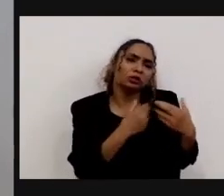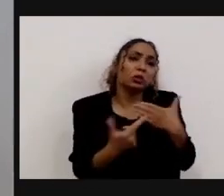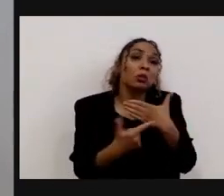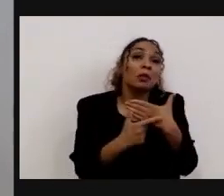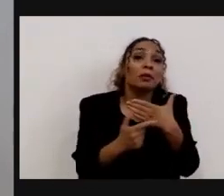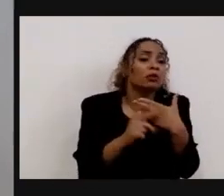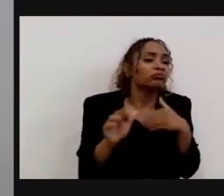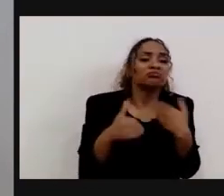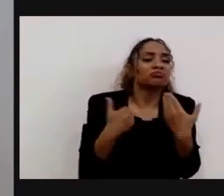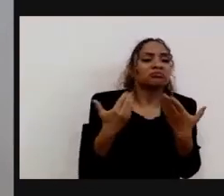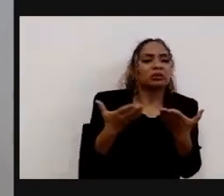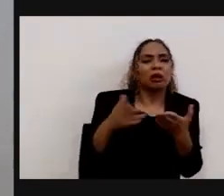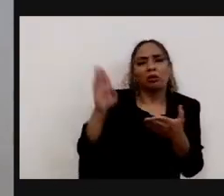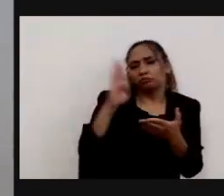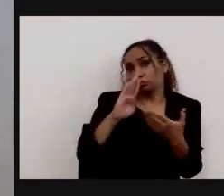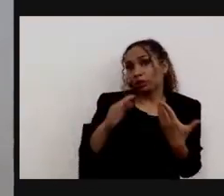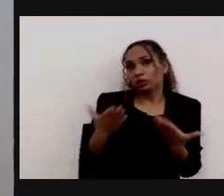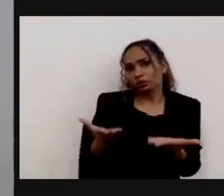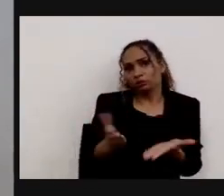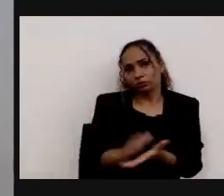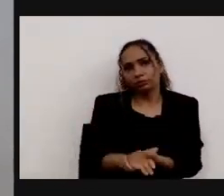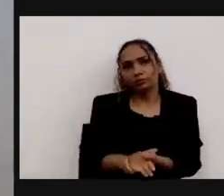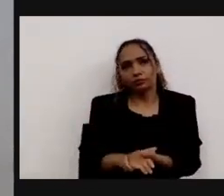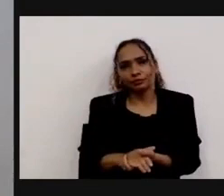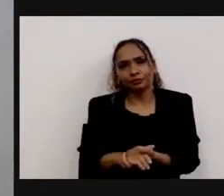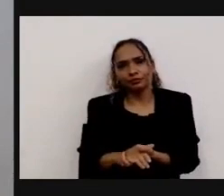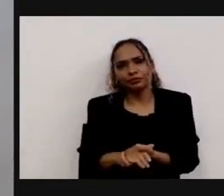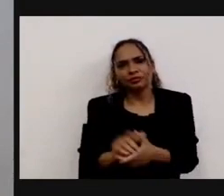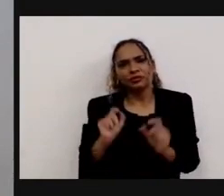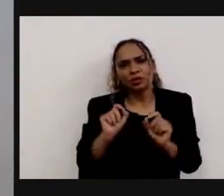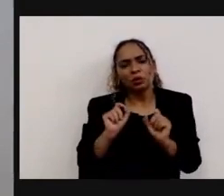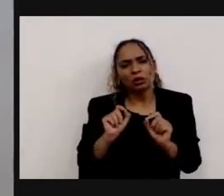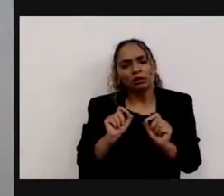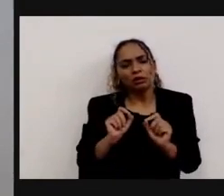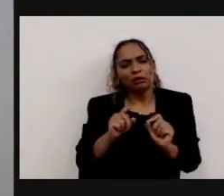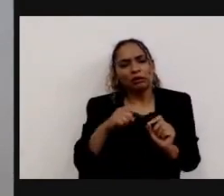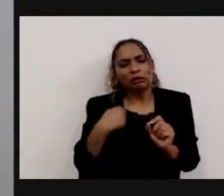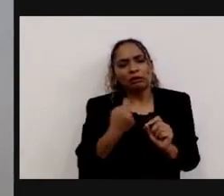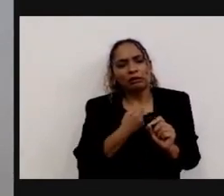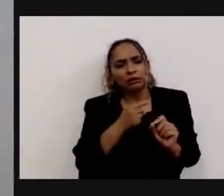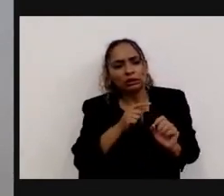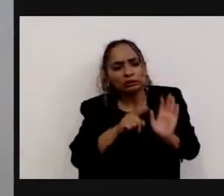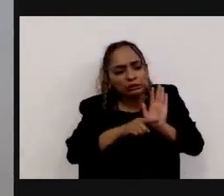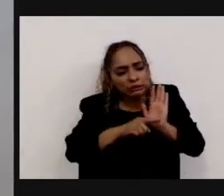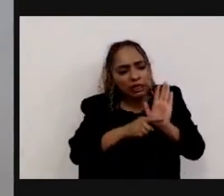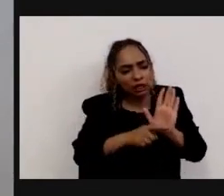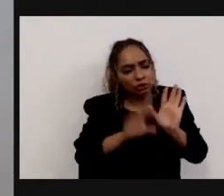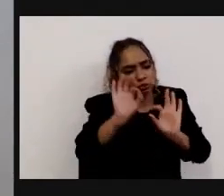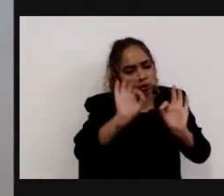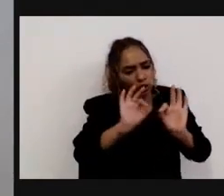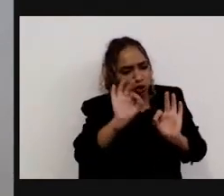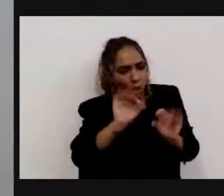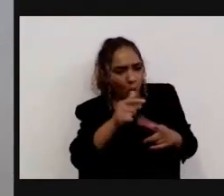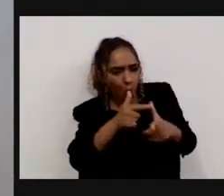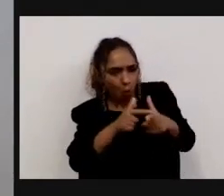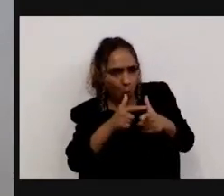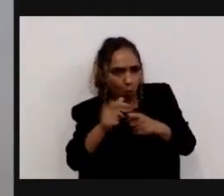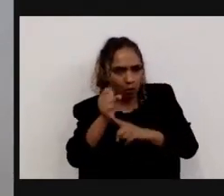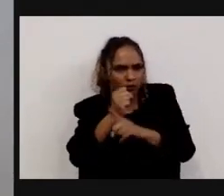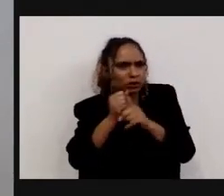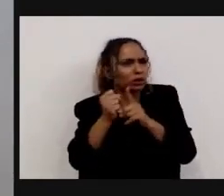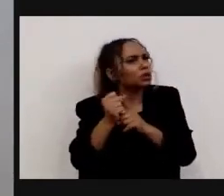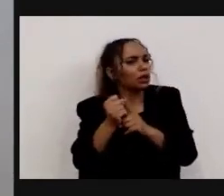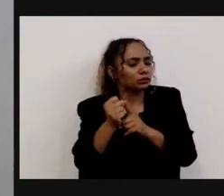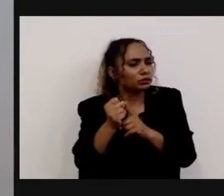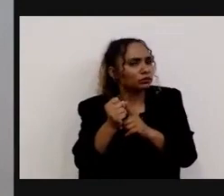é o meu papel nesse brasilzão aí né o qual é a parte que a gente ajuda a resolver do problema da sociedade e aí